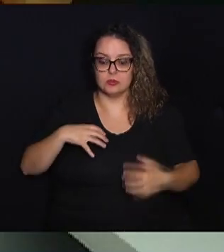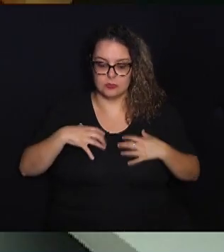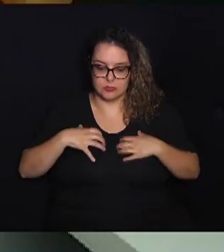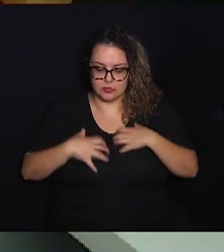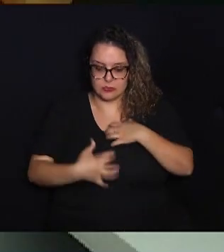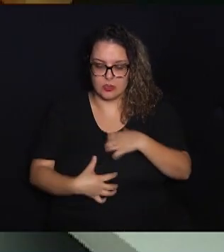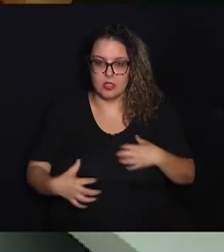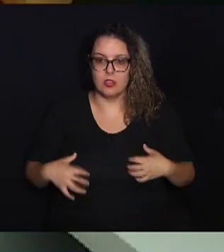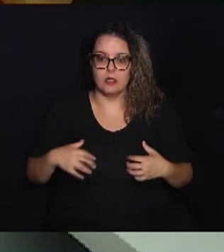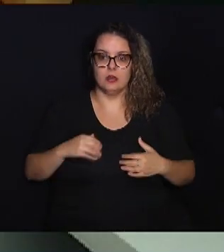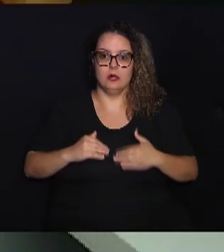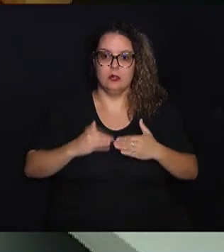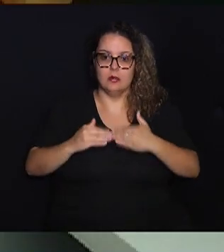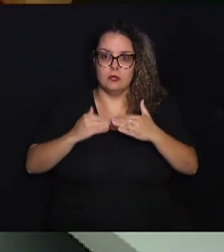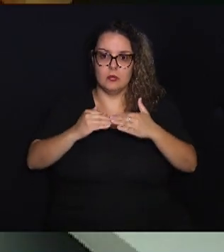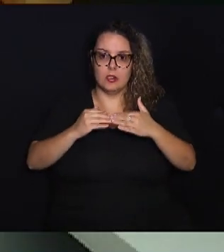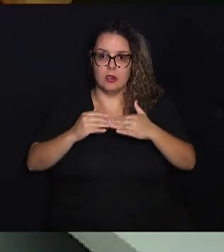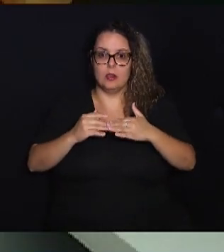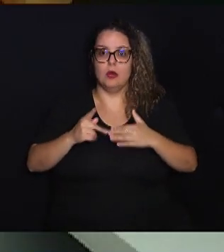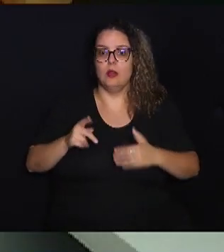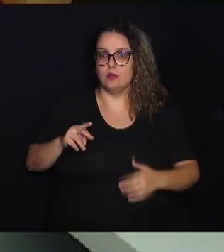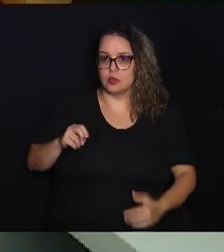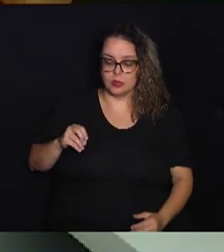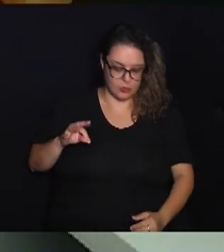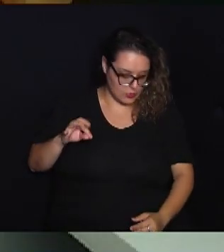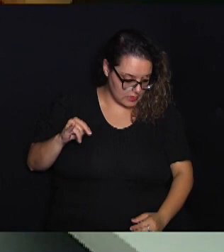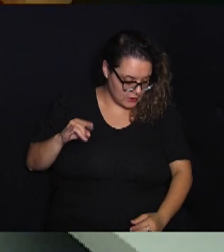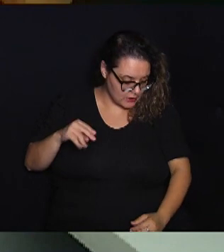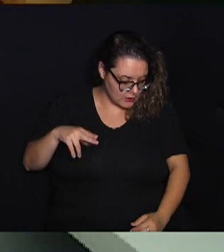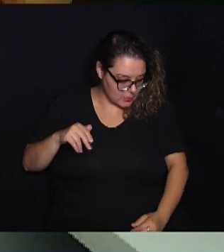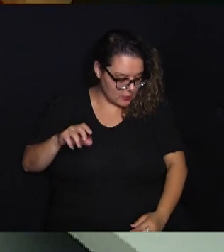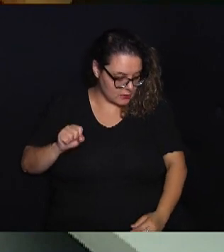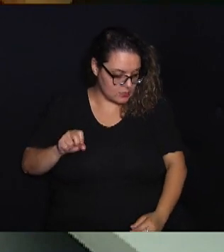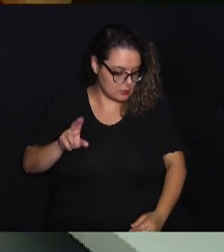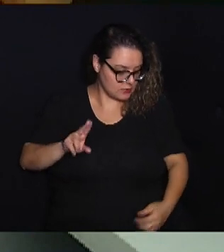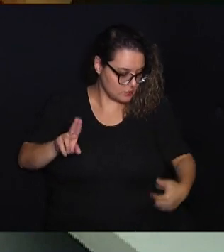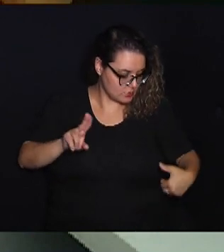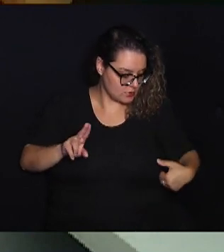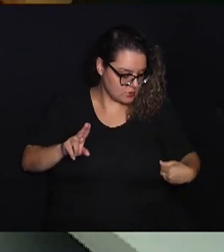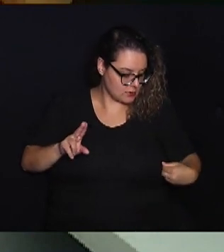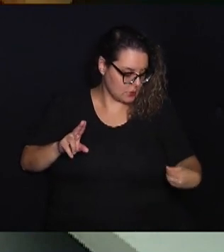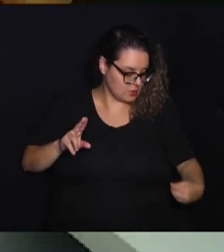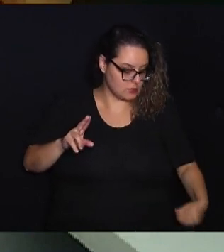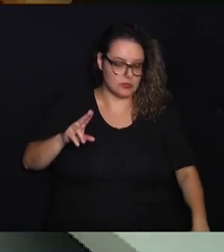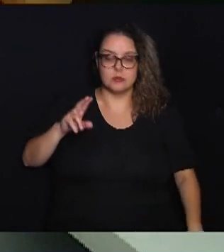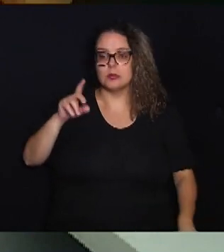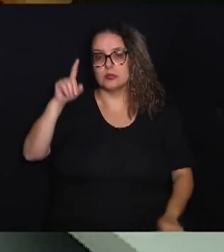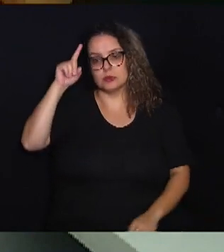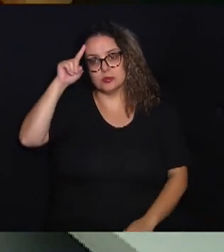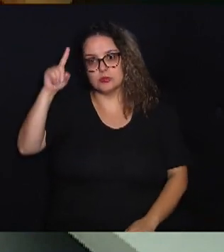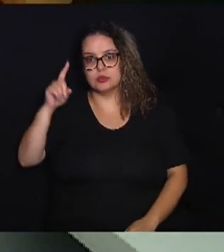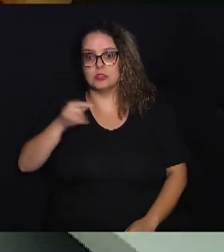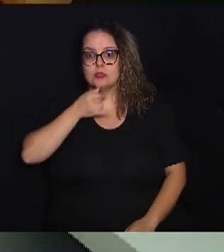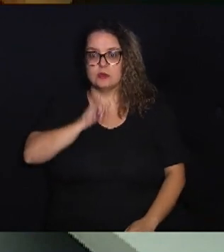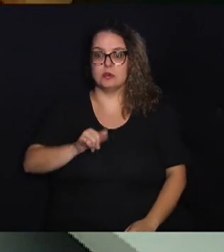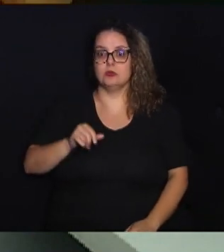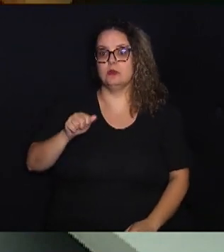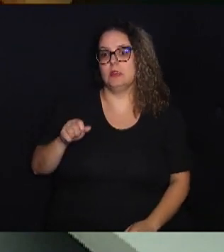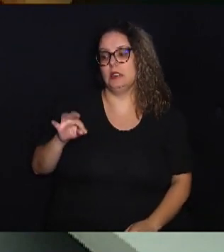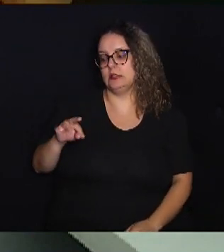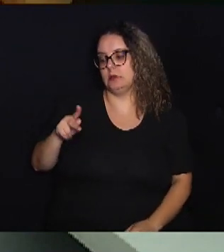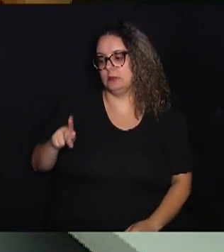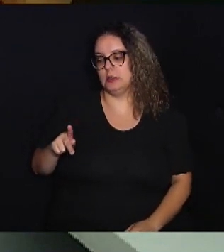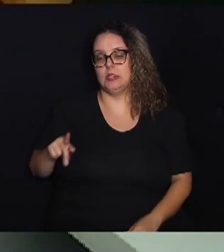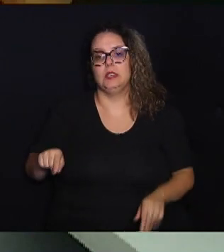reconstruir proteínas que são usadas durante o dia, né? Energia que a gente usa através do ATP,